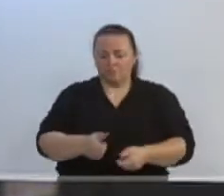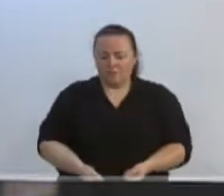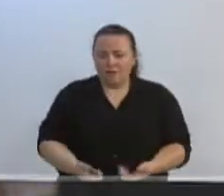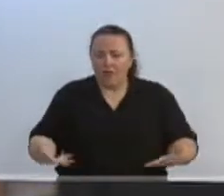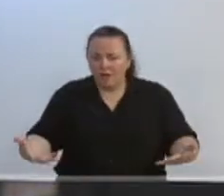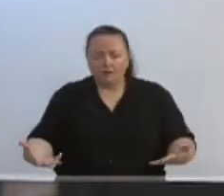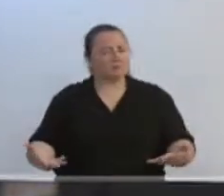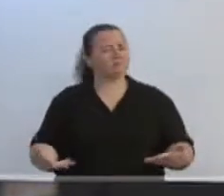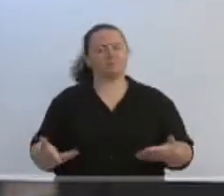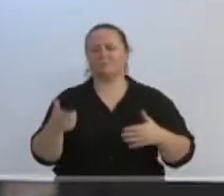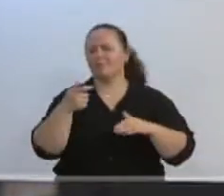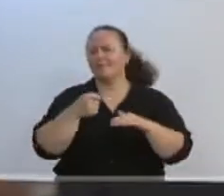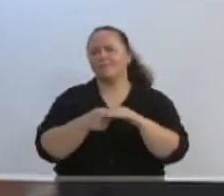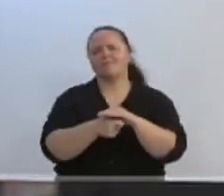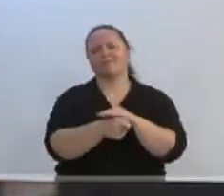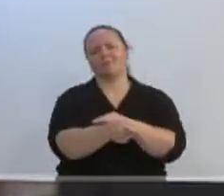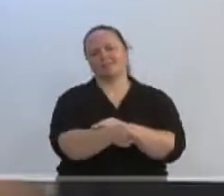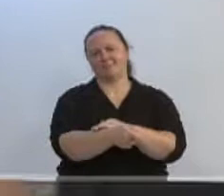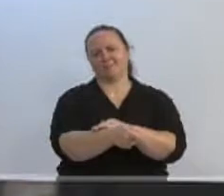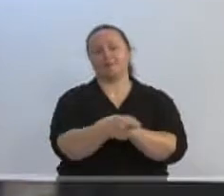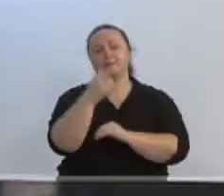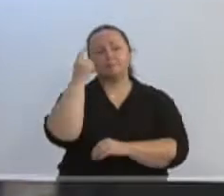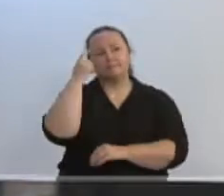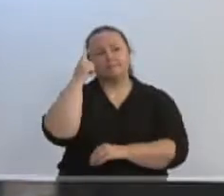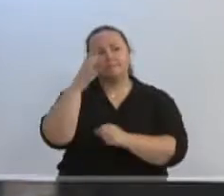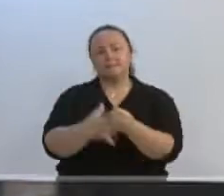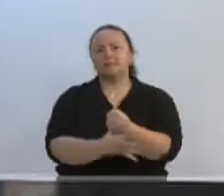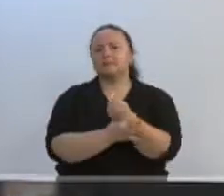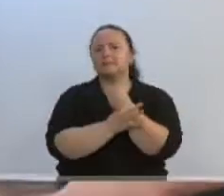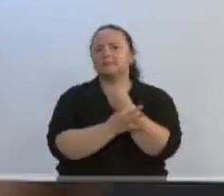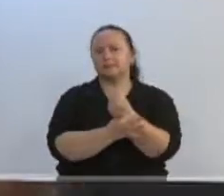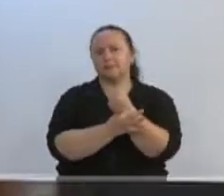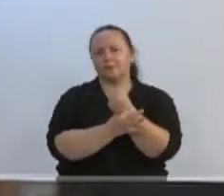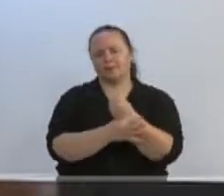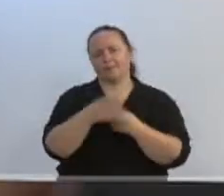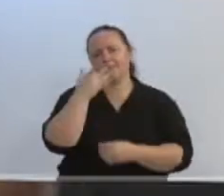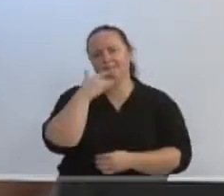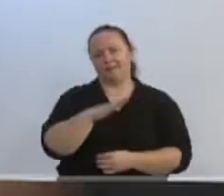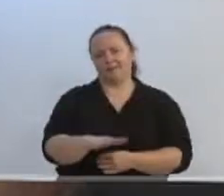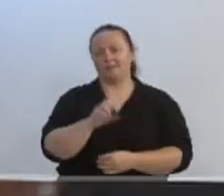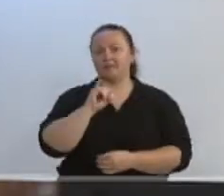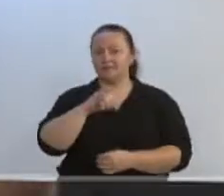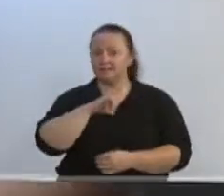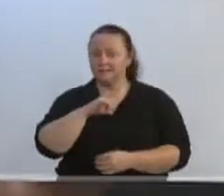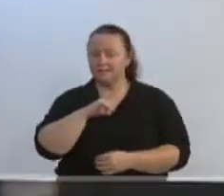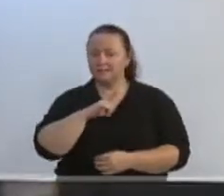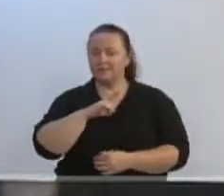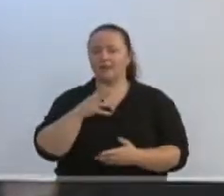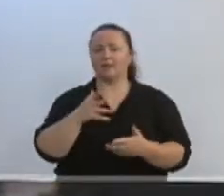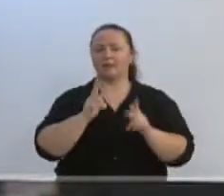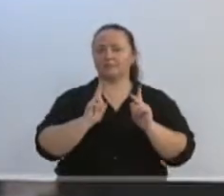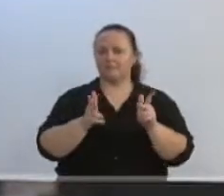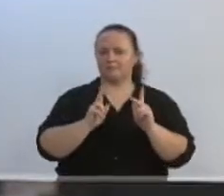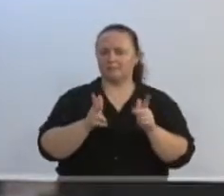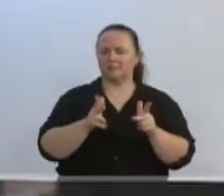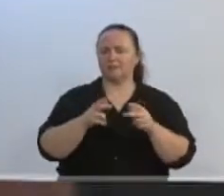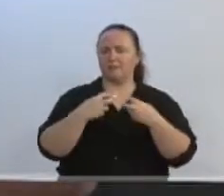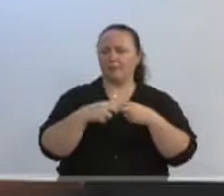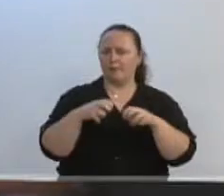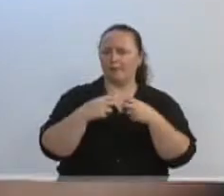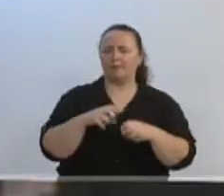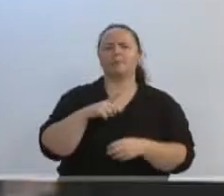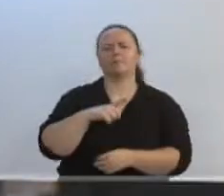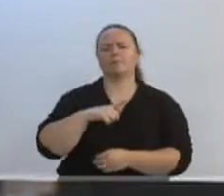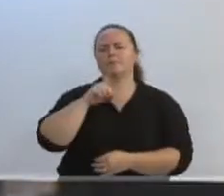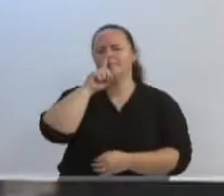educação é investimento. E temos que pensar na segurança daquelas crianças, que, tendo um transporte para levá-las distante daquela comunidade, há o perigo,